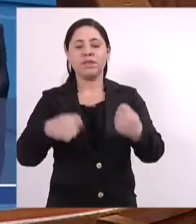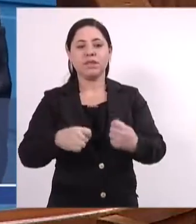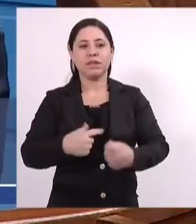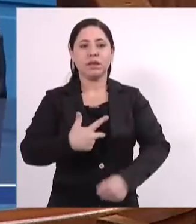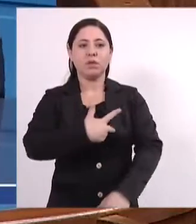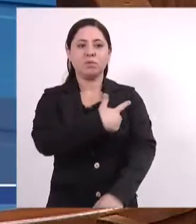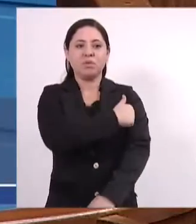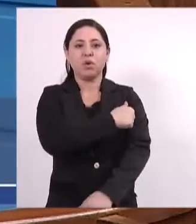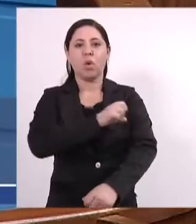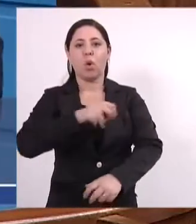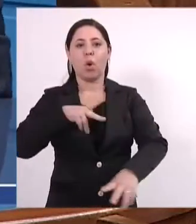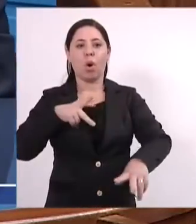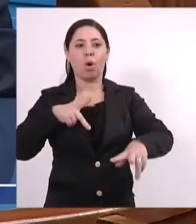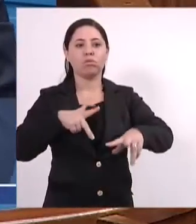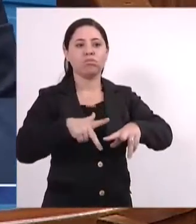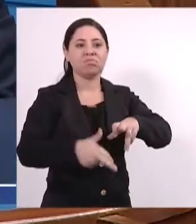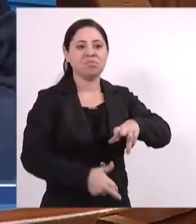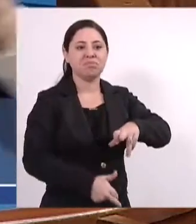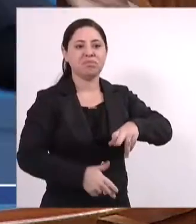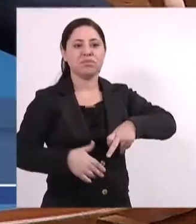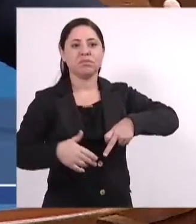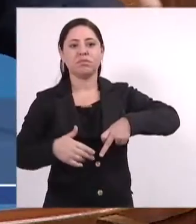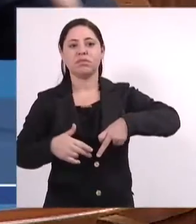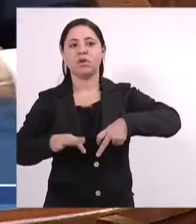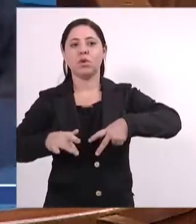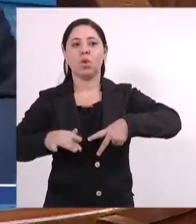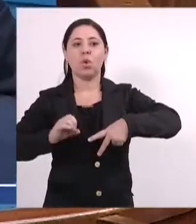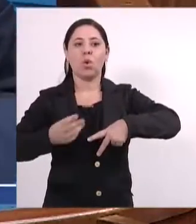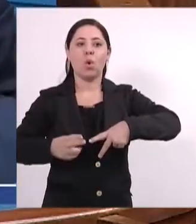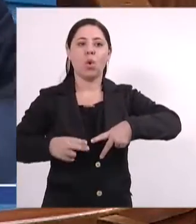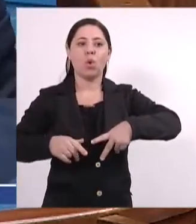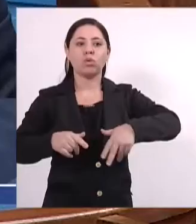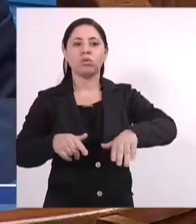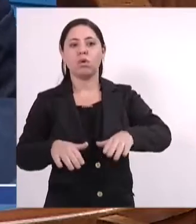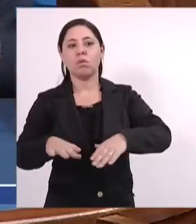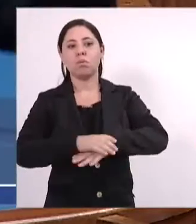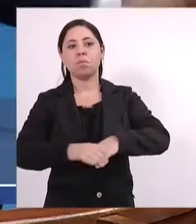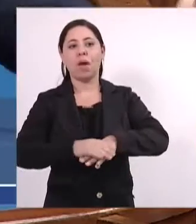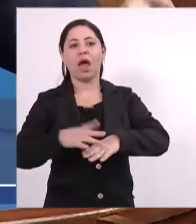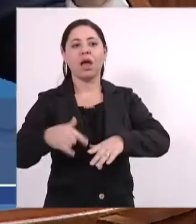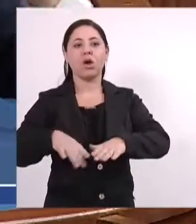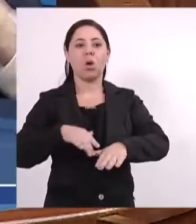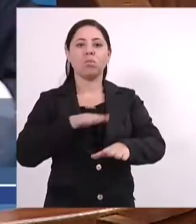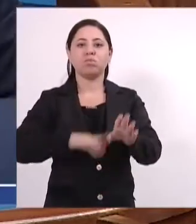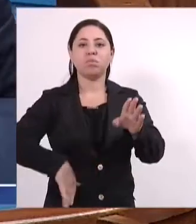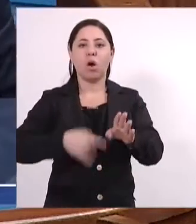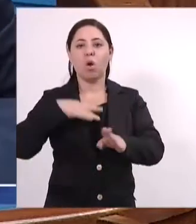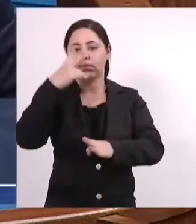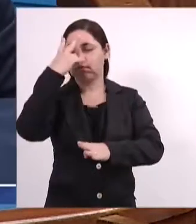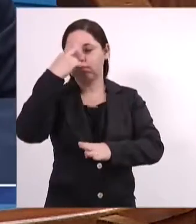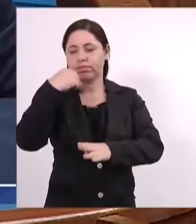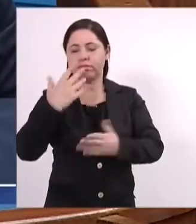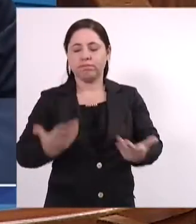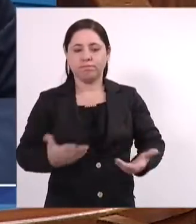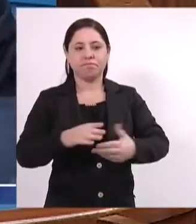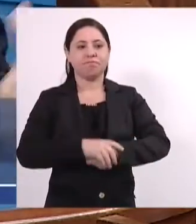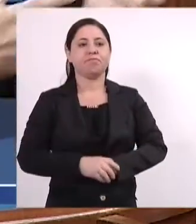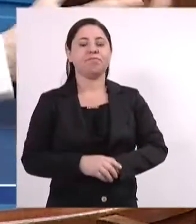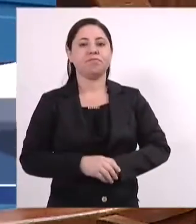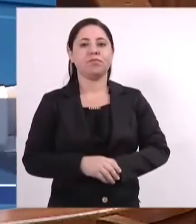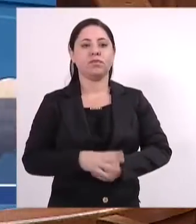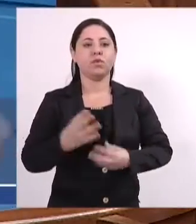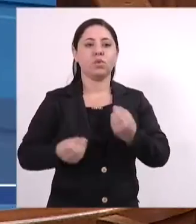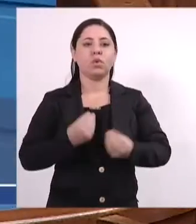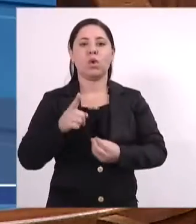ou amputar uma perna, ou um pé, um dedo, ou perdendo a visão. Com